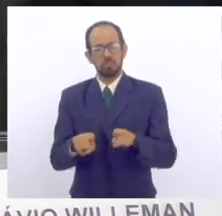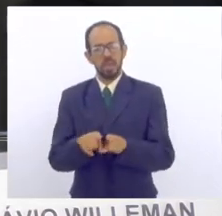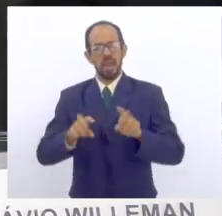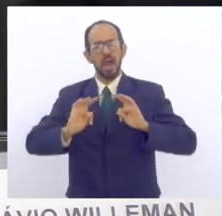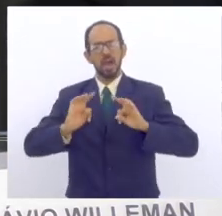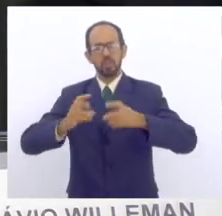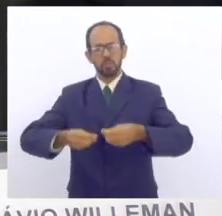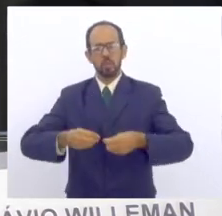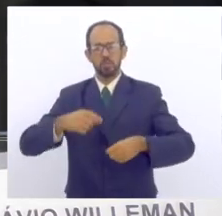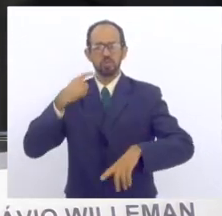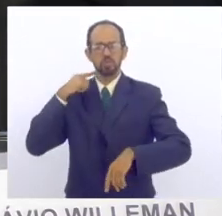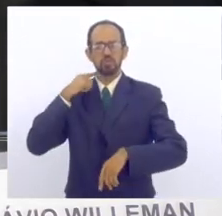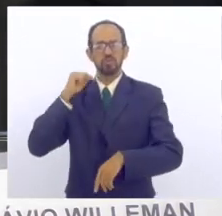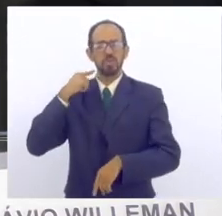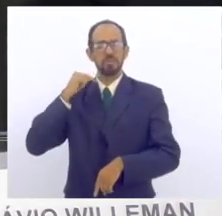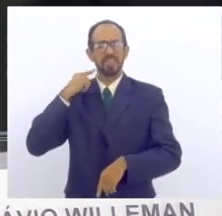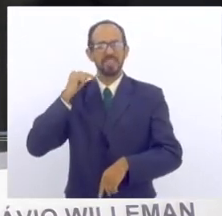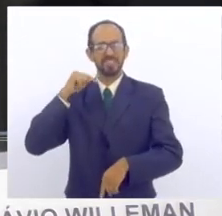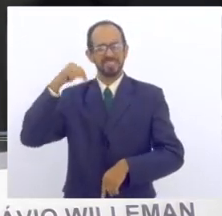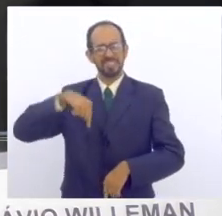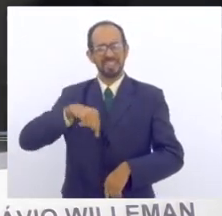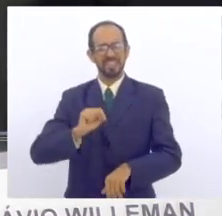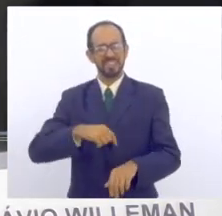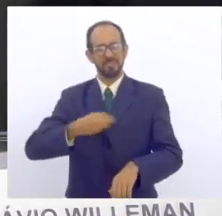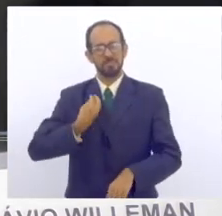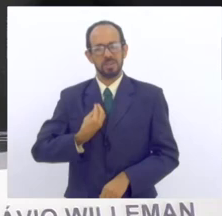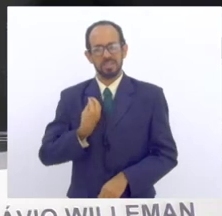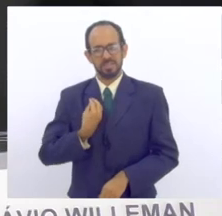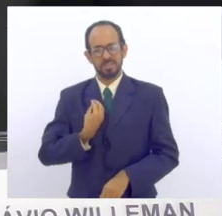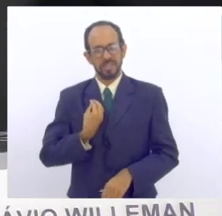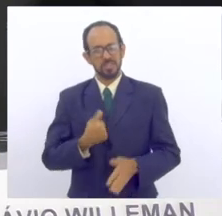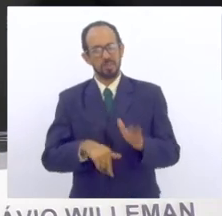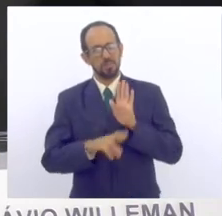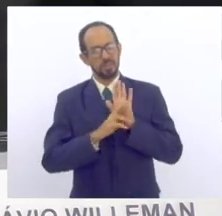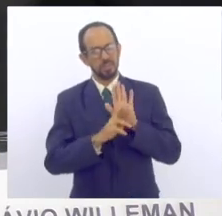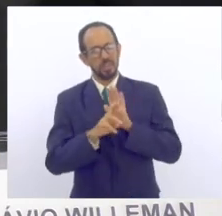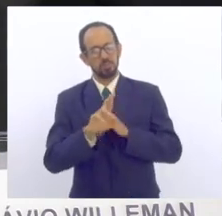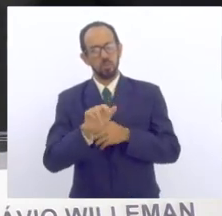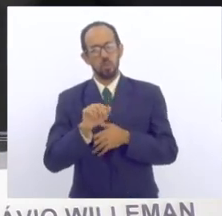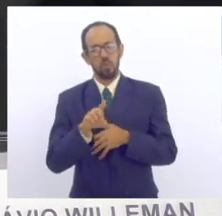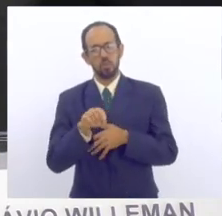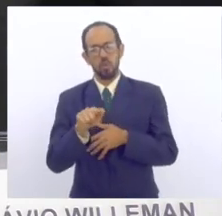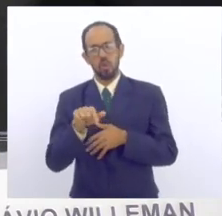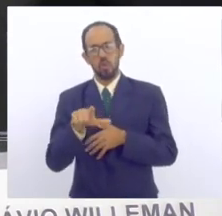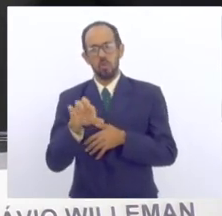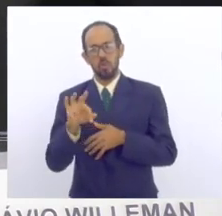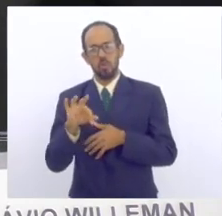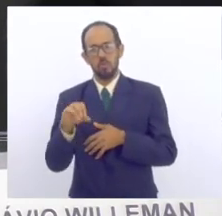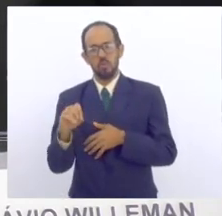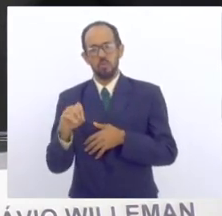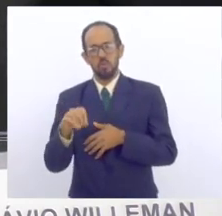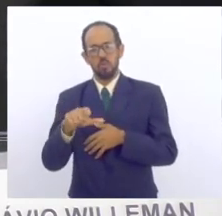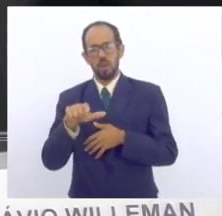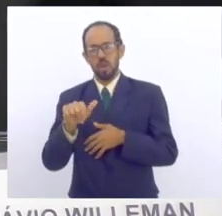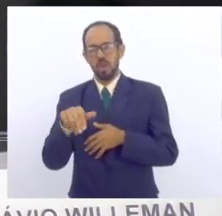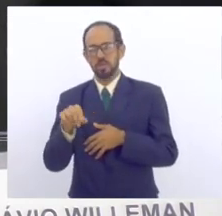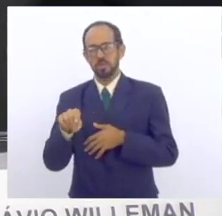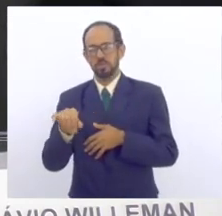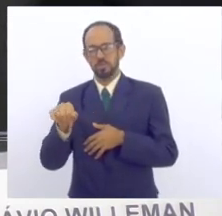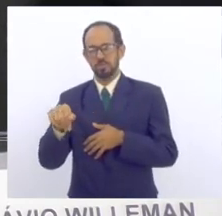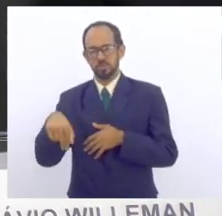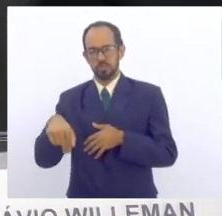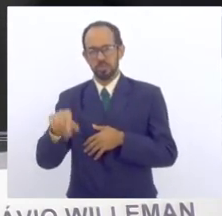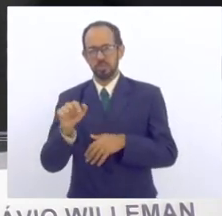rubro-negros presentes na figura do presidente que faz uma excepcional